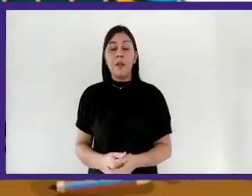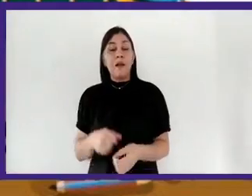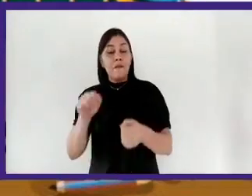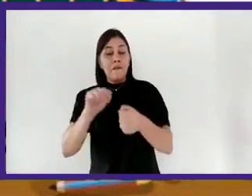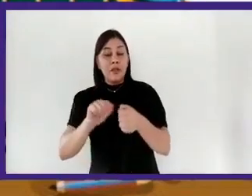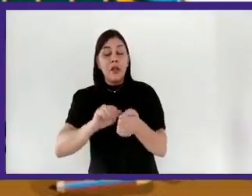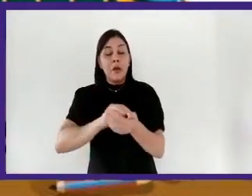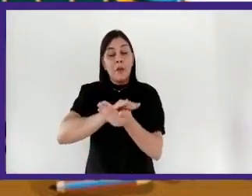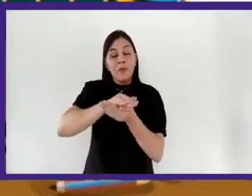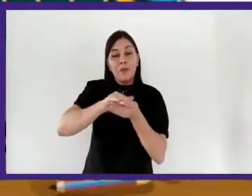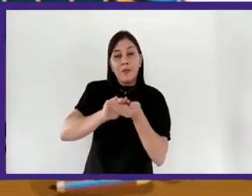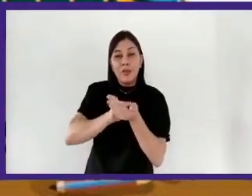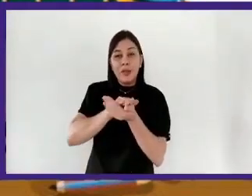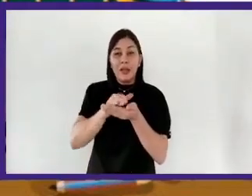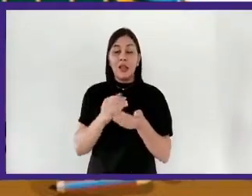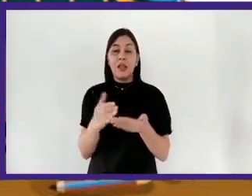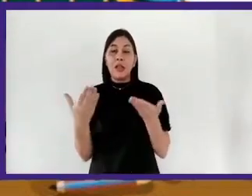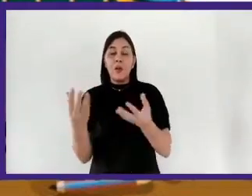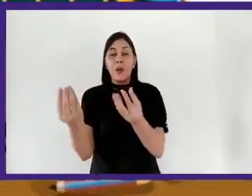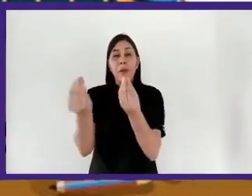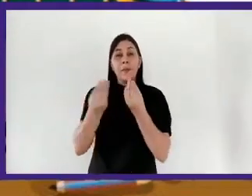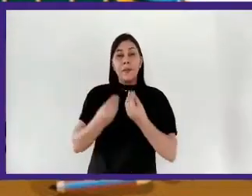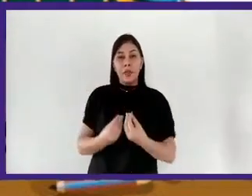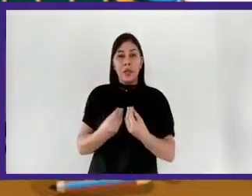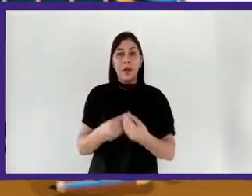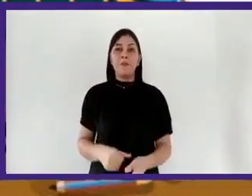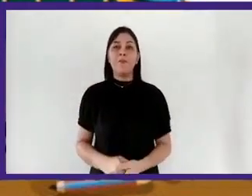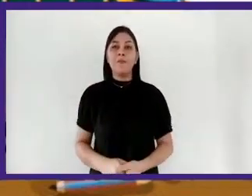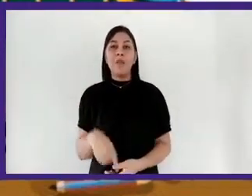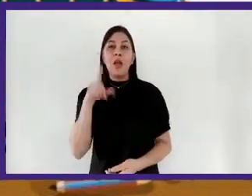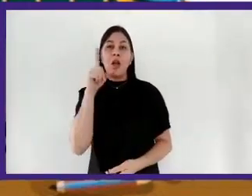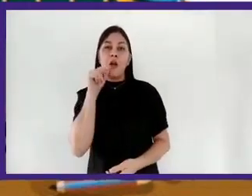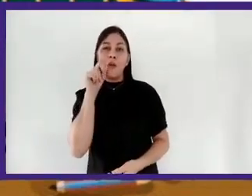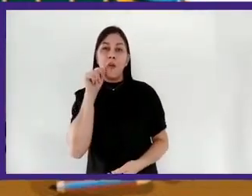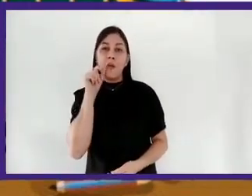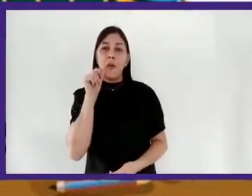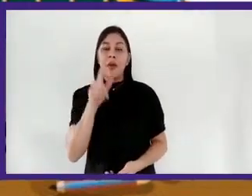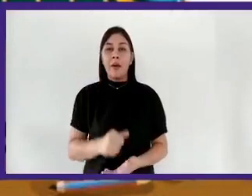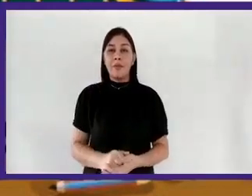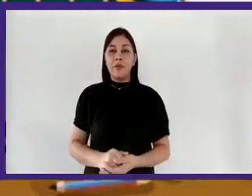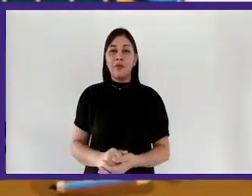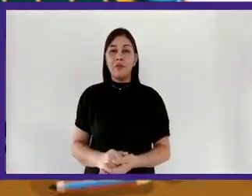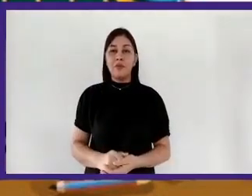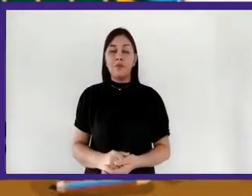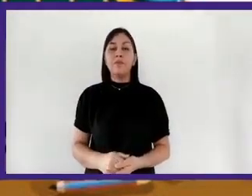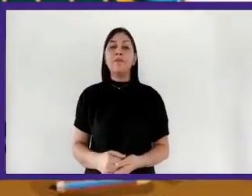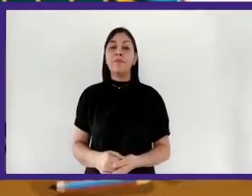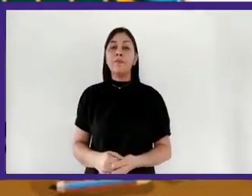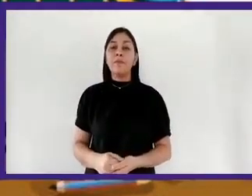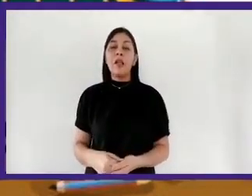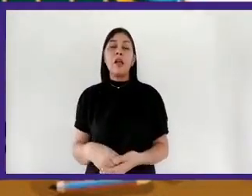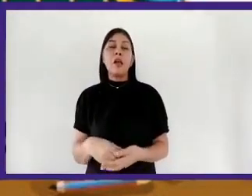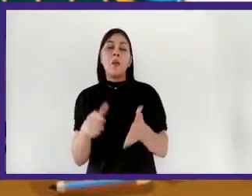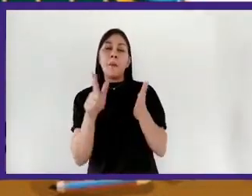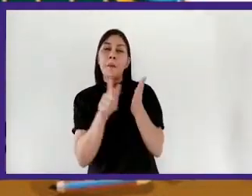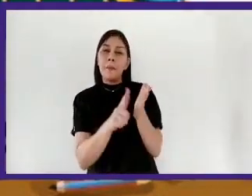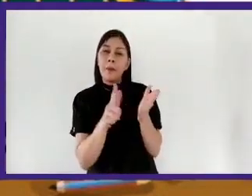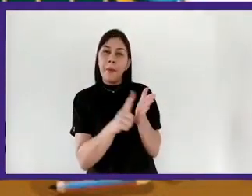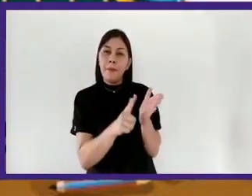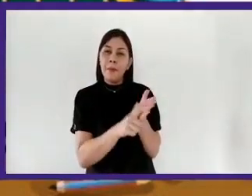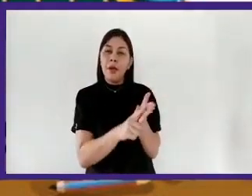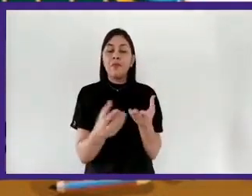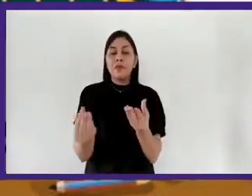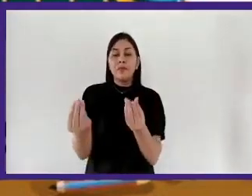o brigadeiro. Aí ela me deu um lápis, eu peguei o lápis, hein? E me deu